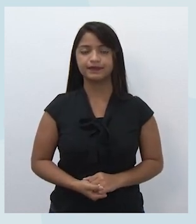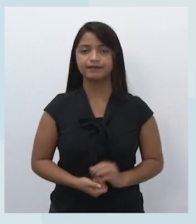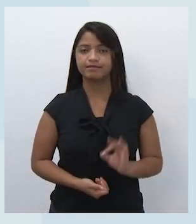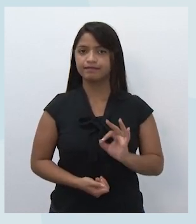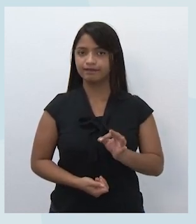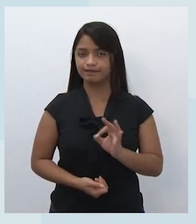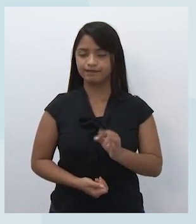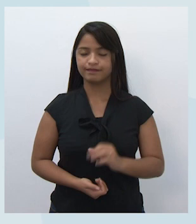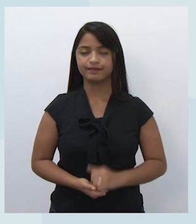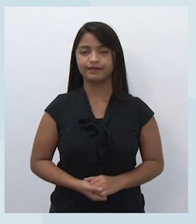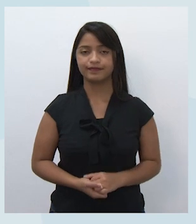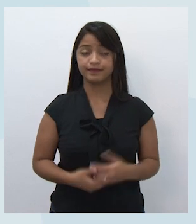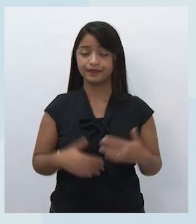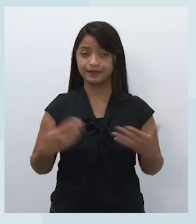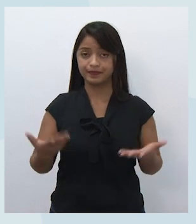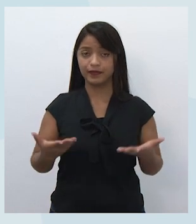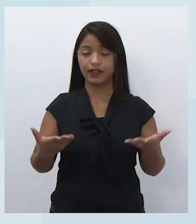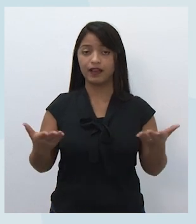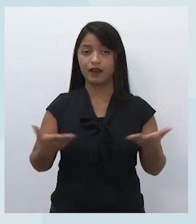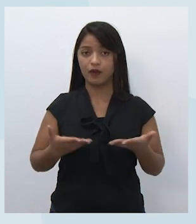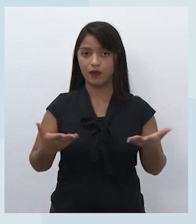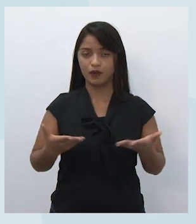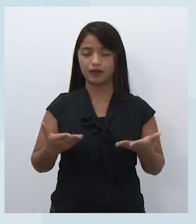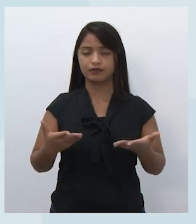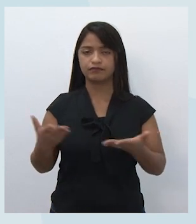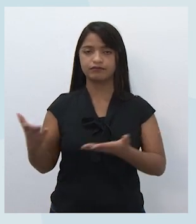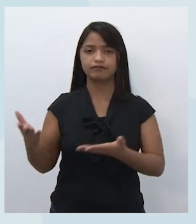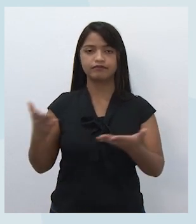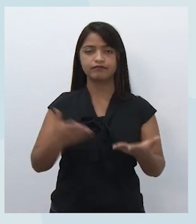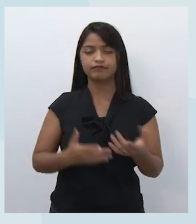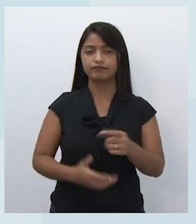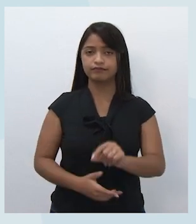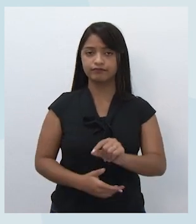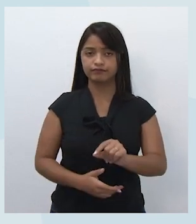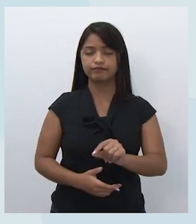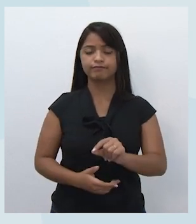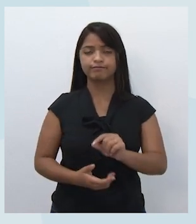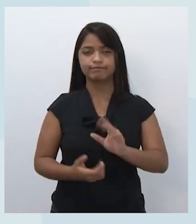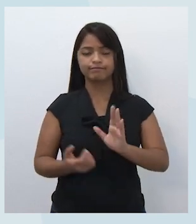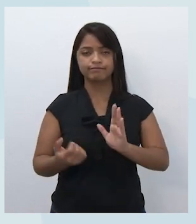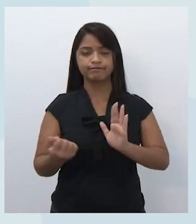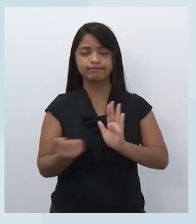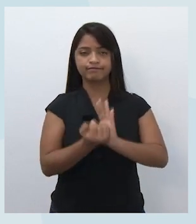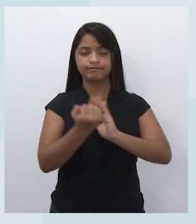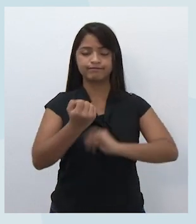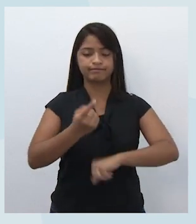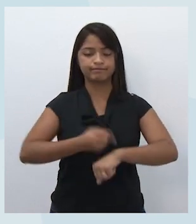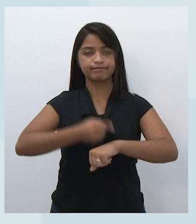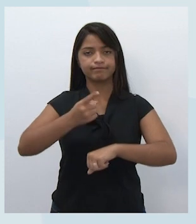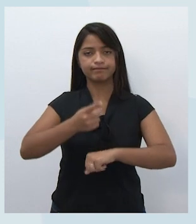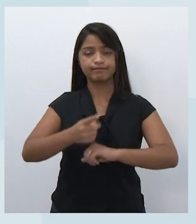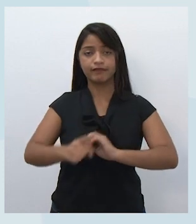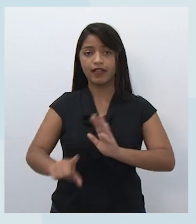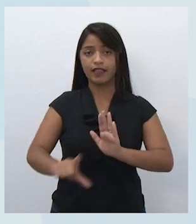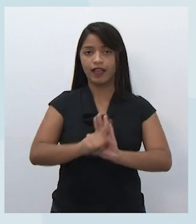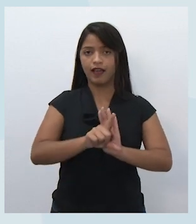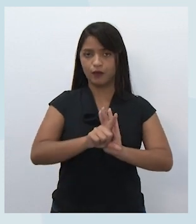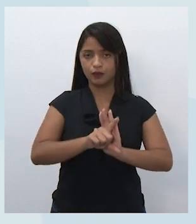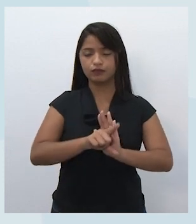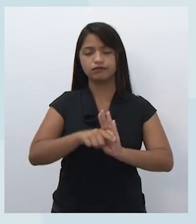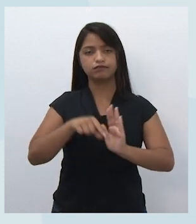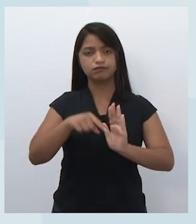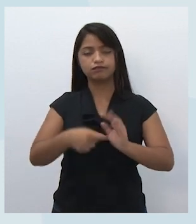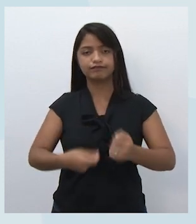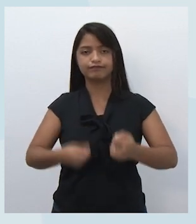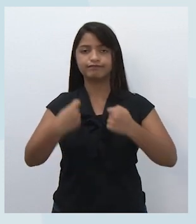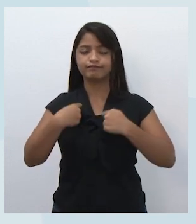Isso. Agora eu trago para vocês, os marcos legais que ancoraram a escrita desse currículo para